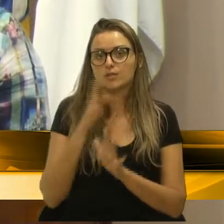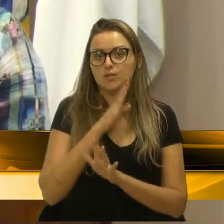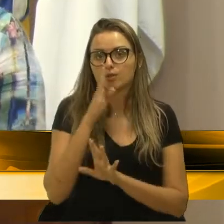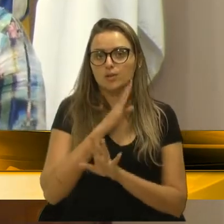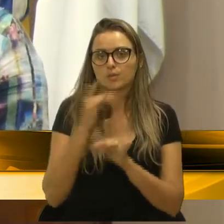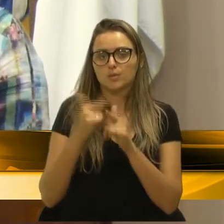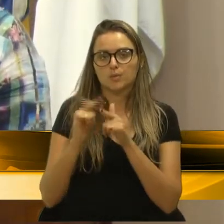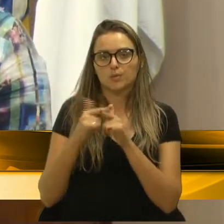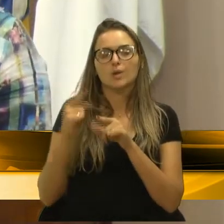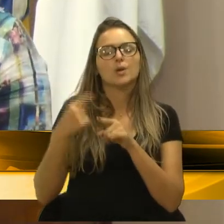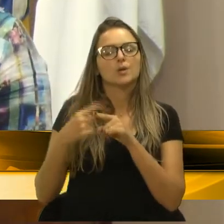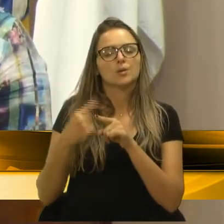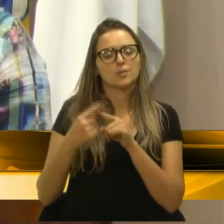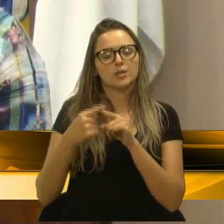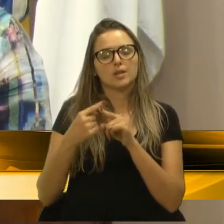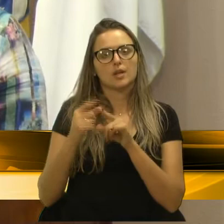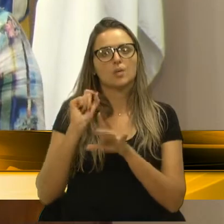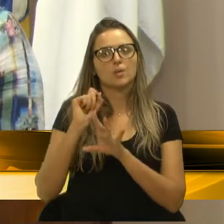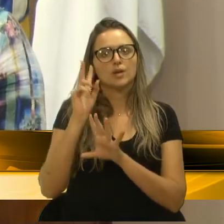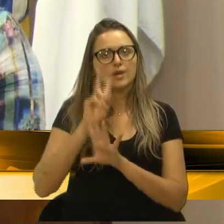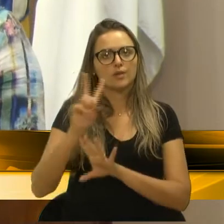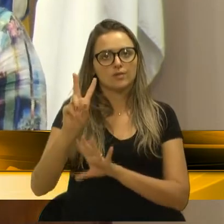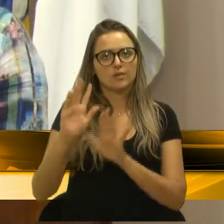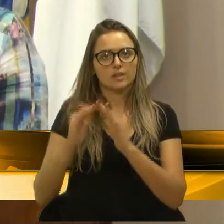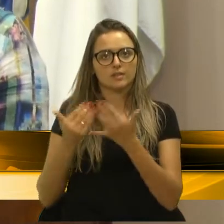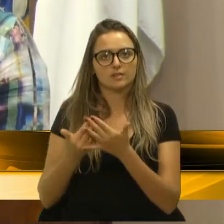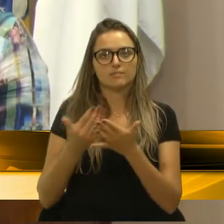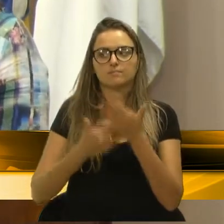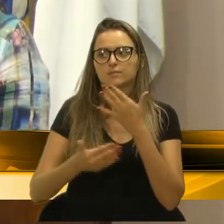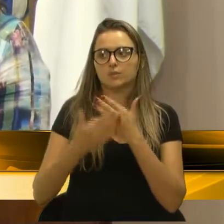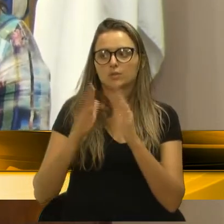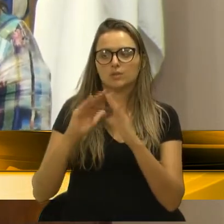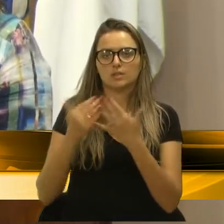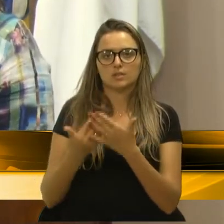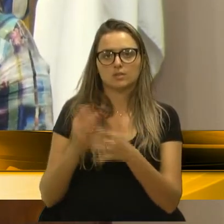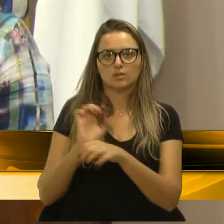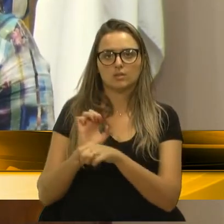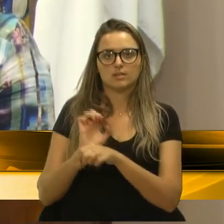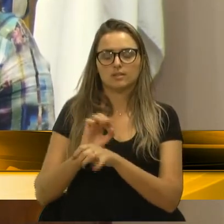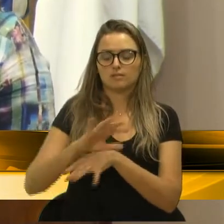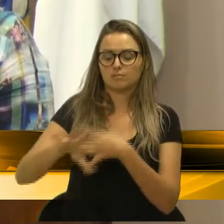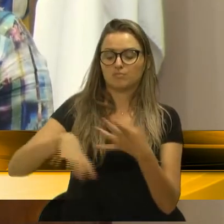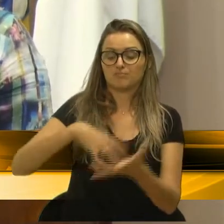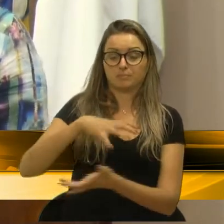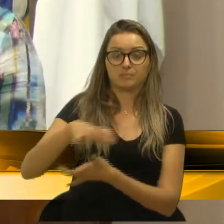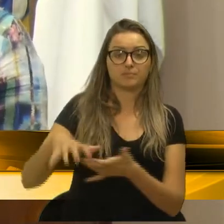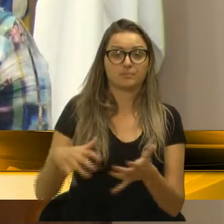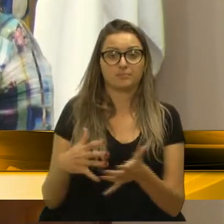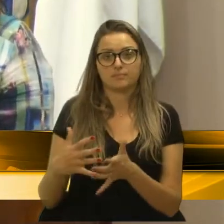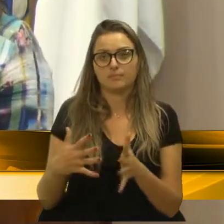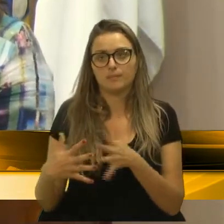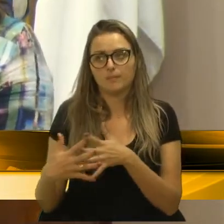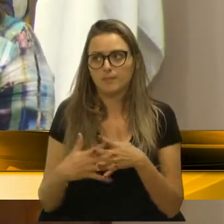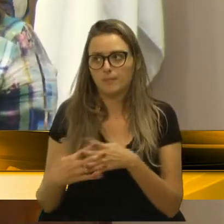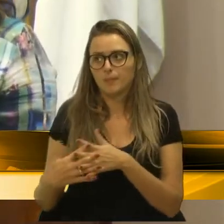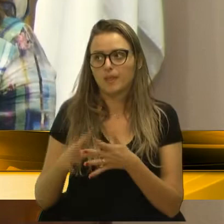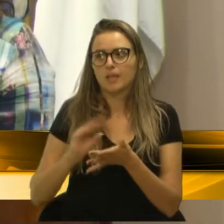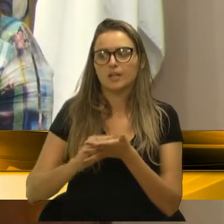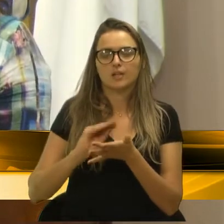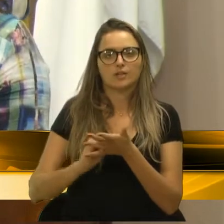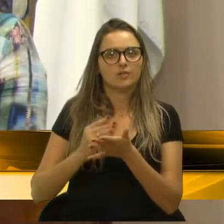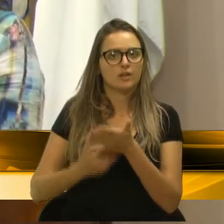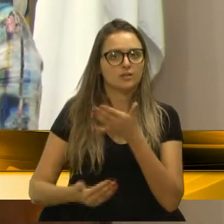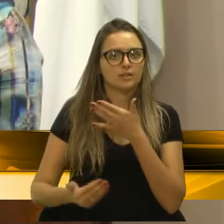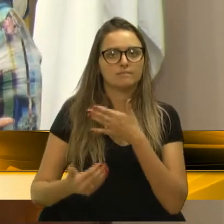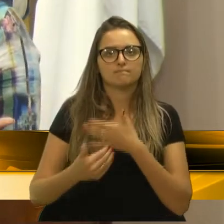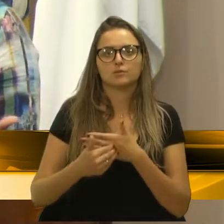Porque o relato que a gente vê das escolas as escolas estaduais estão um caos. Estão um caos, falta tudo. É